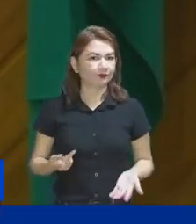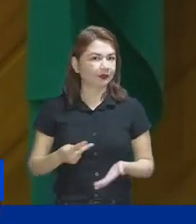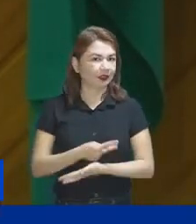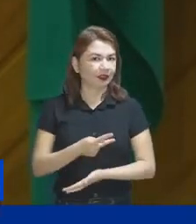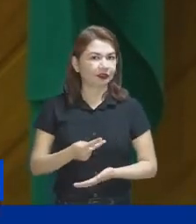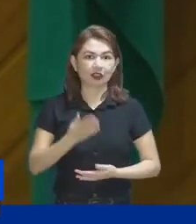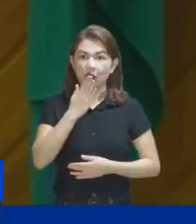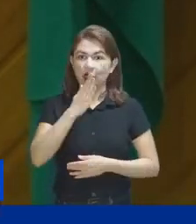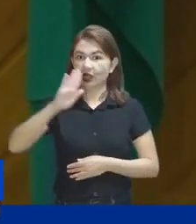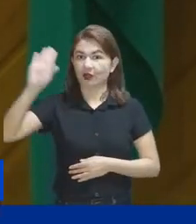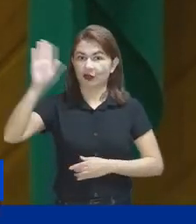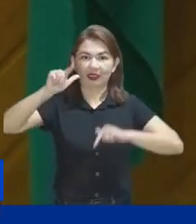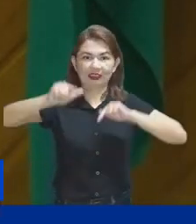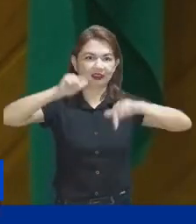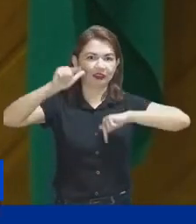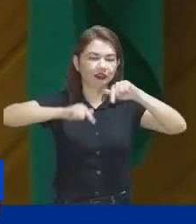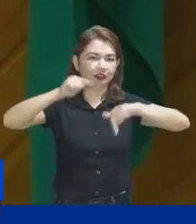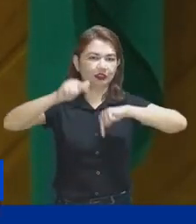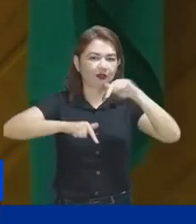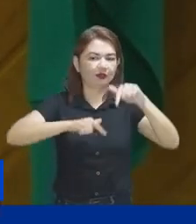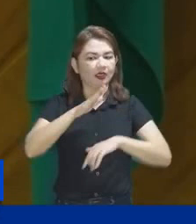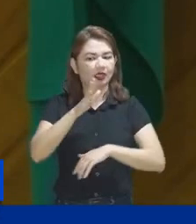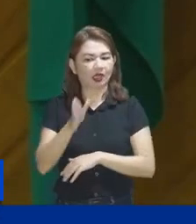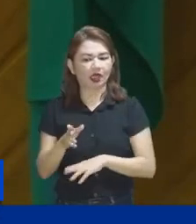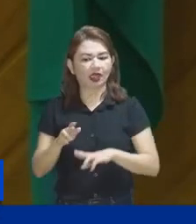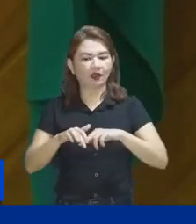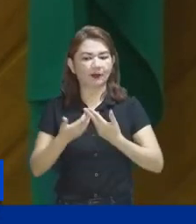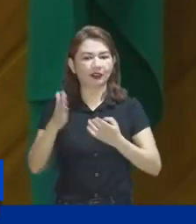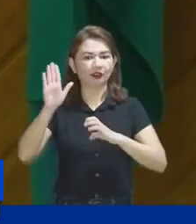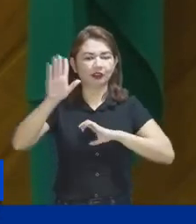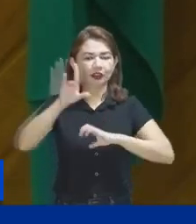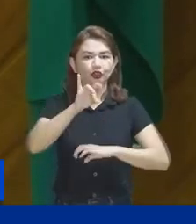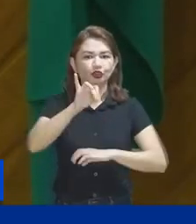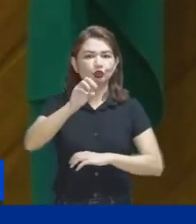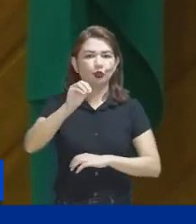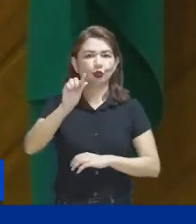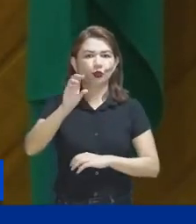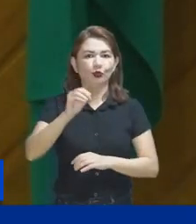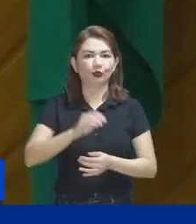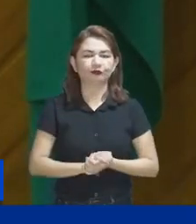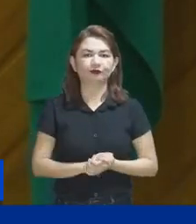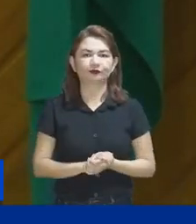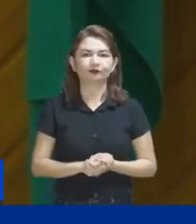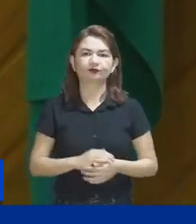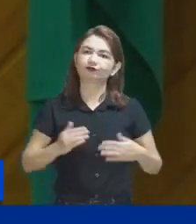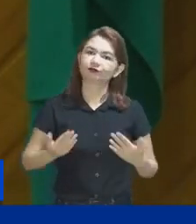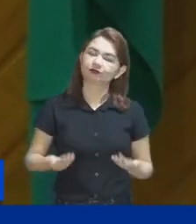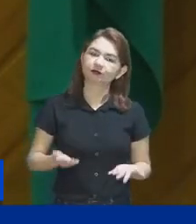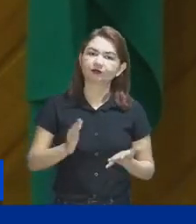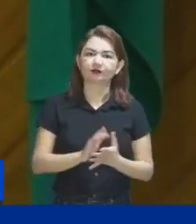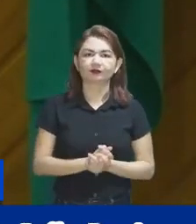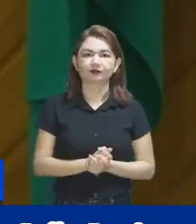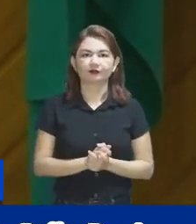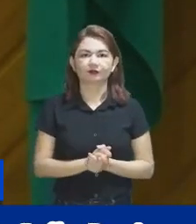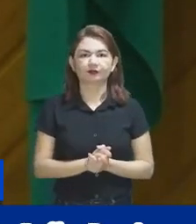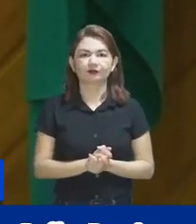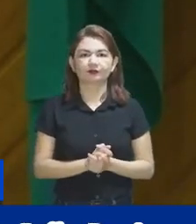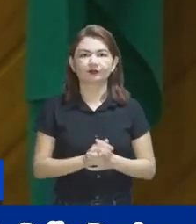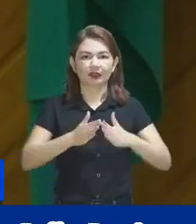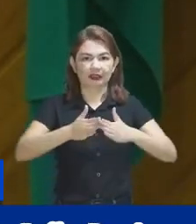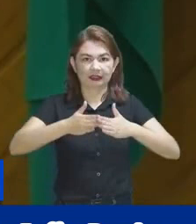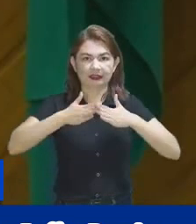realização da promessa de emprego feita a ela pelo investigado Diogo Ramos. E peço novamente